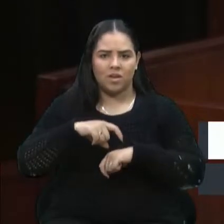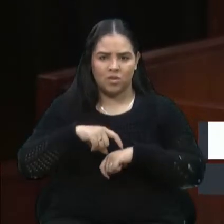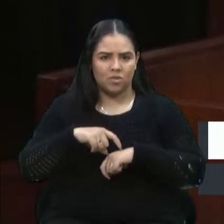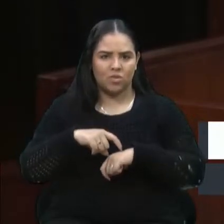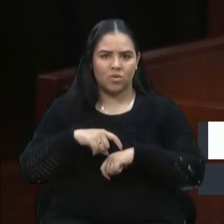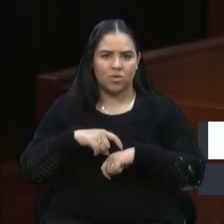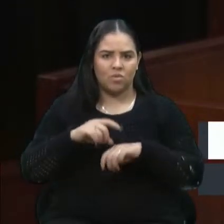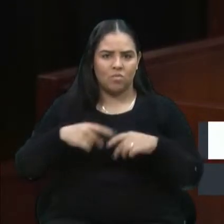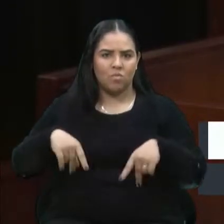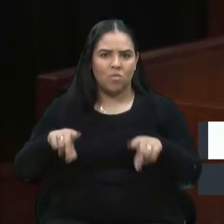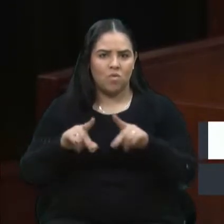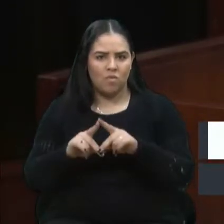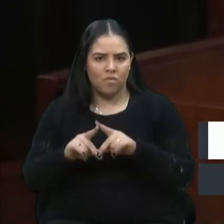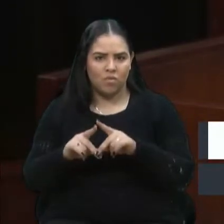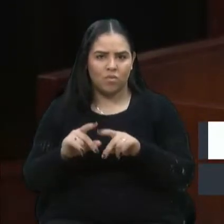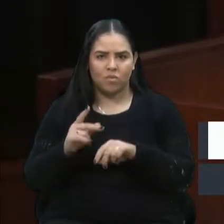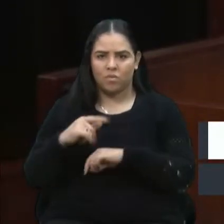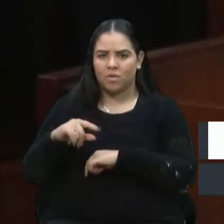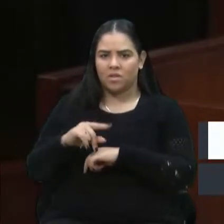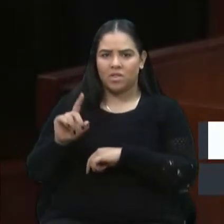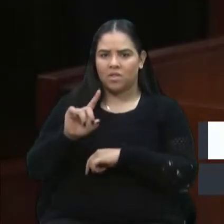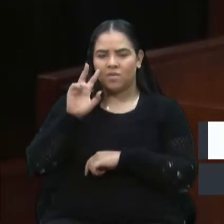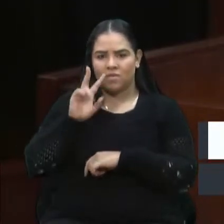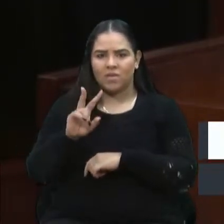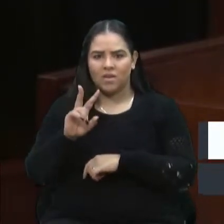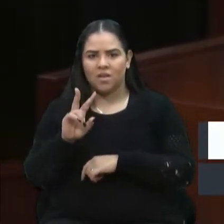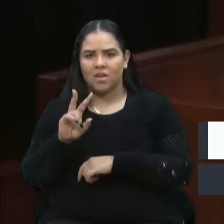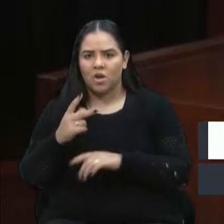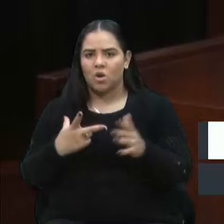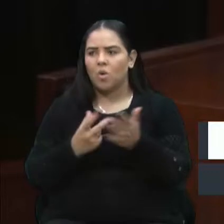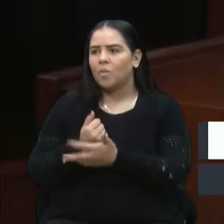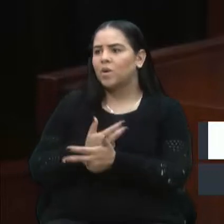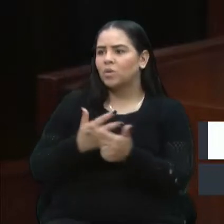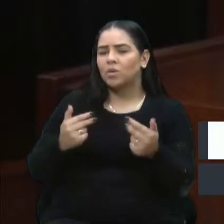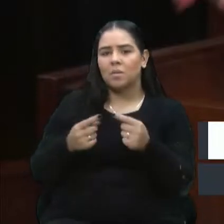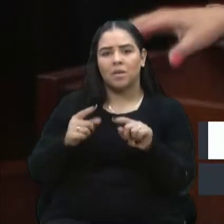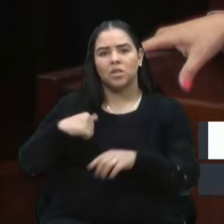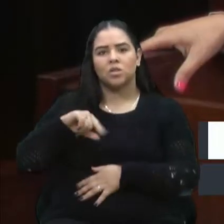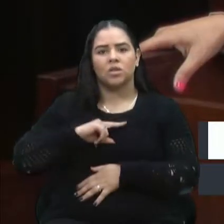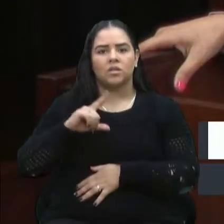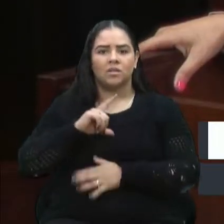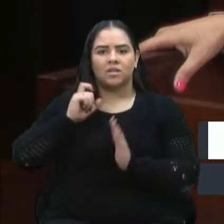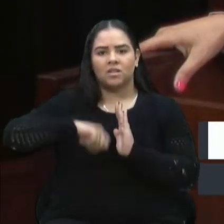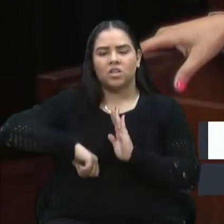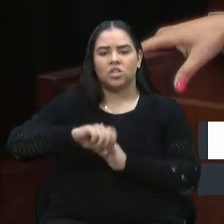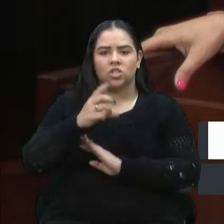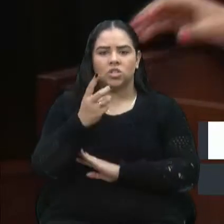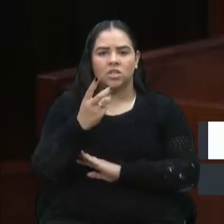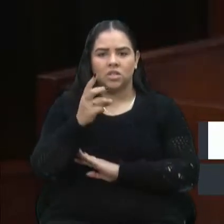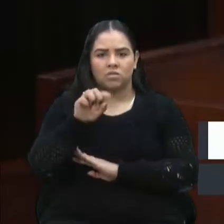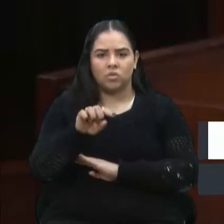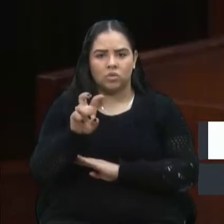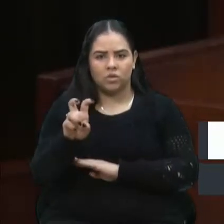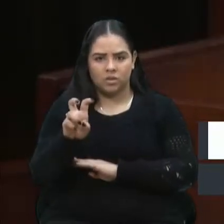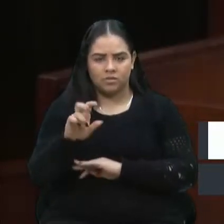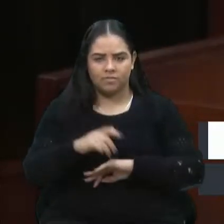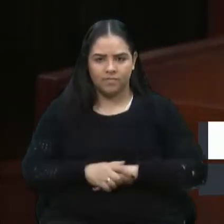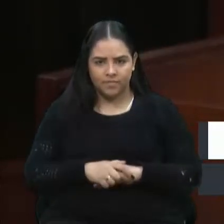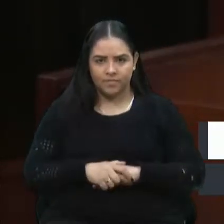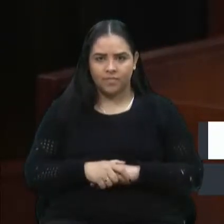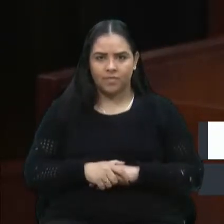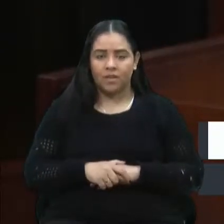pessoas correndo, comprando coisas no país. Mas hoje a gente está com uma taxa Selic de 13,5%.